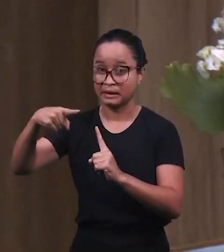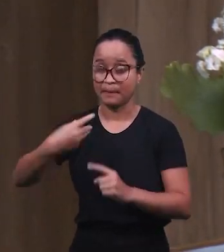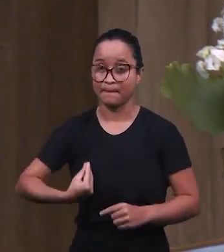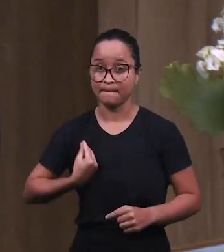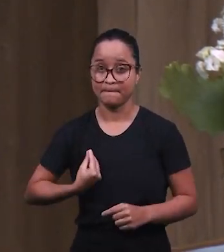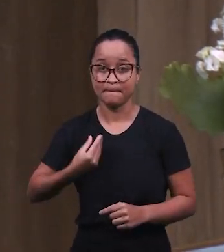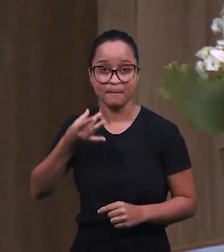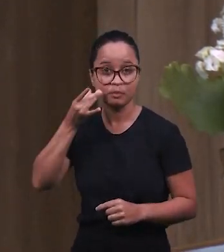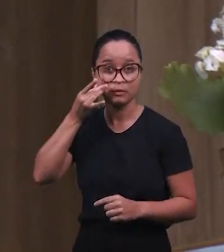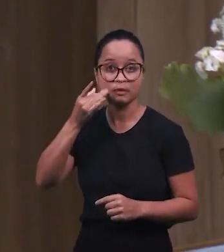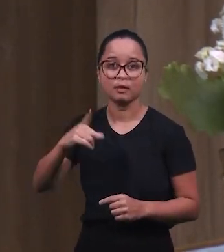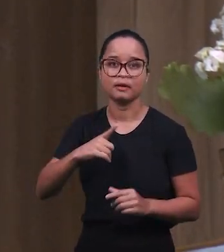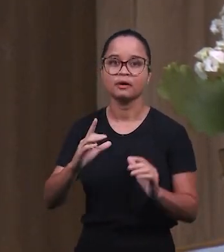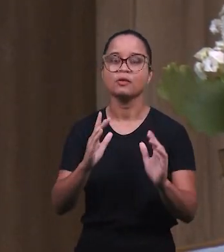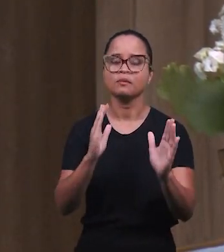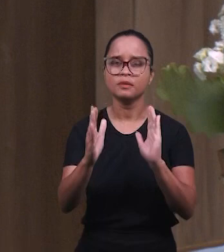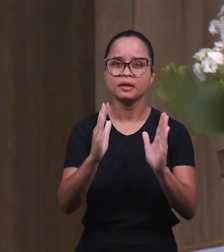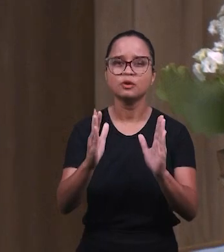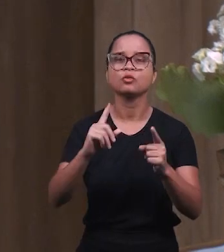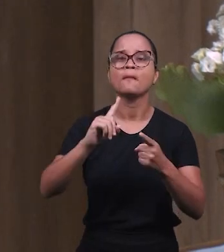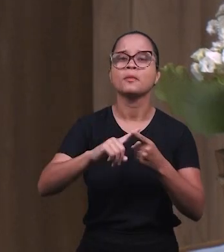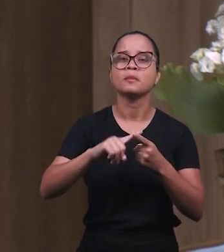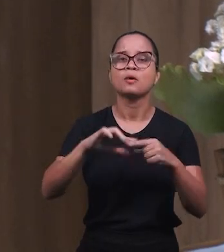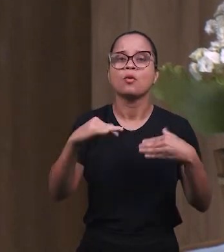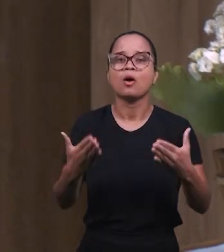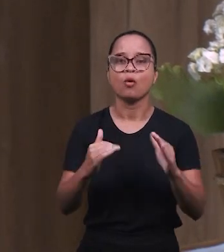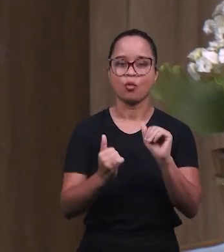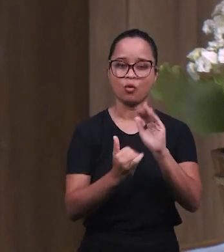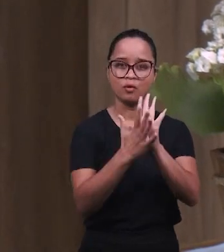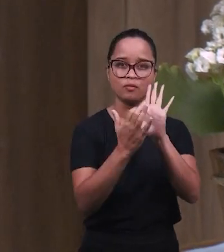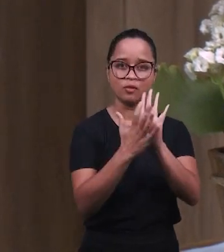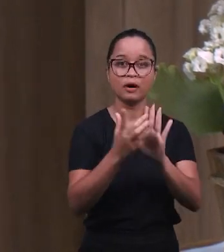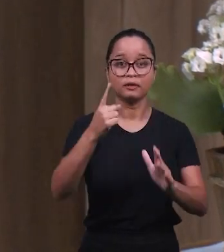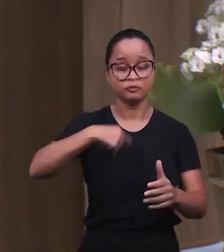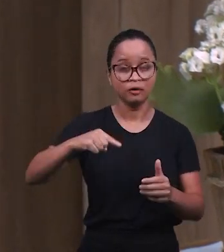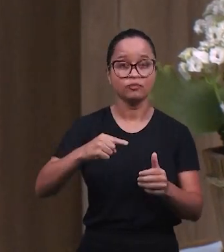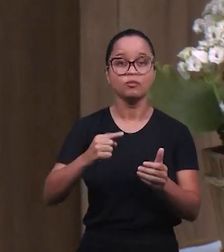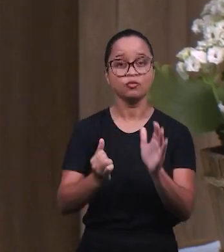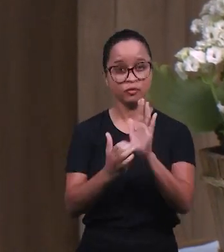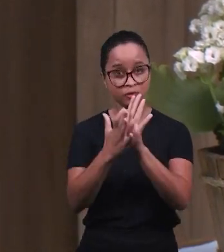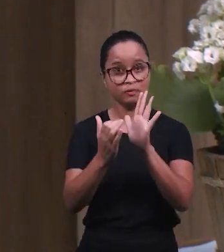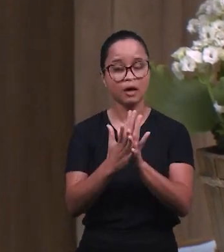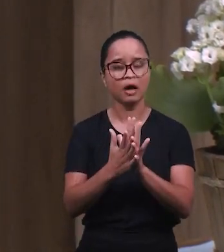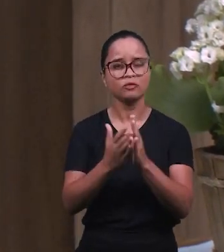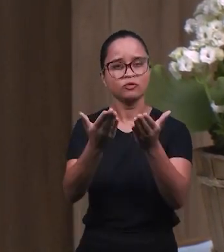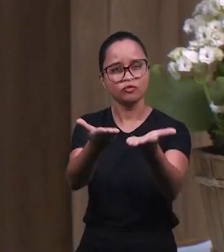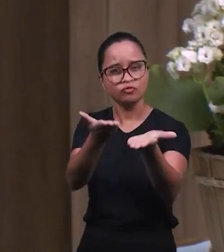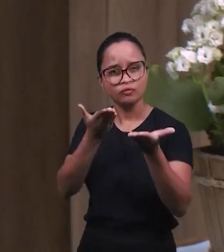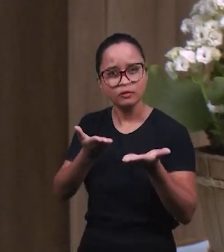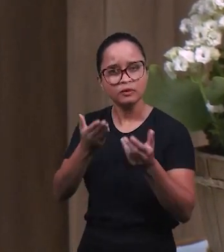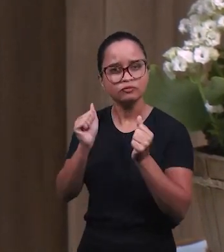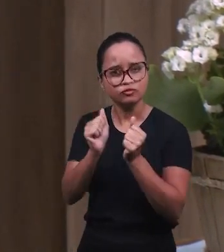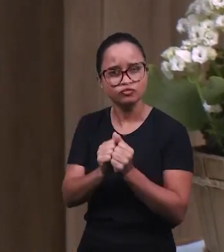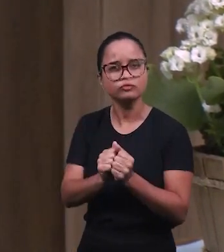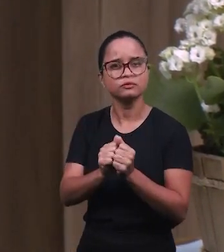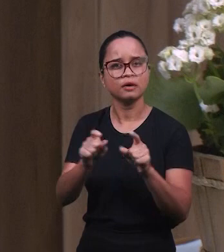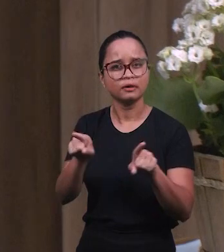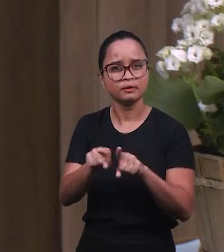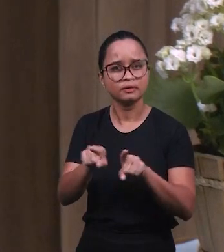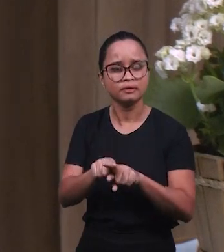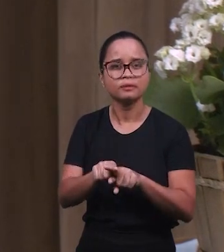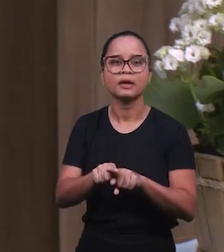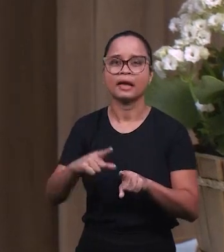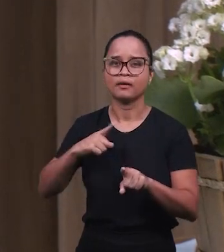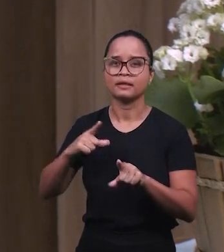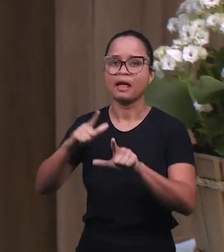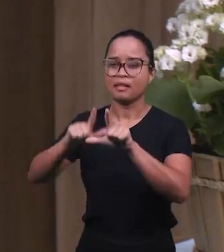nossos cultos presenciais é a parte de louvores. E nós vamos agora cantar alguns louvores. Eu te convido a viver esta experiência. A letra do louvor estará